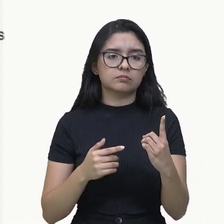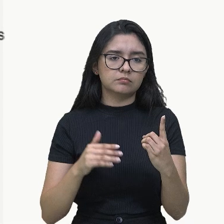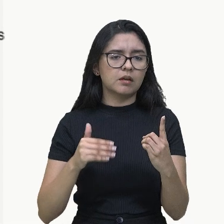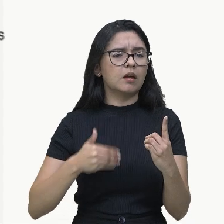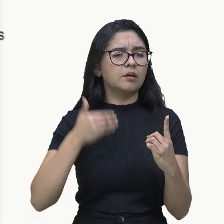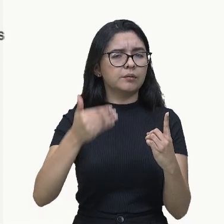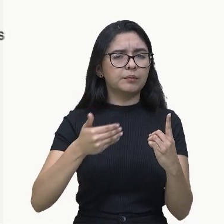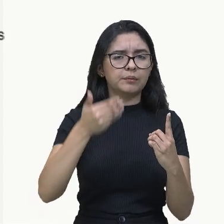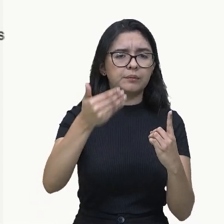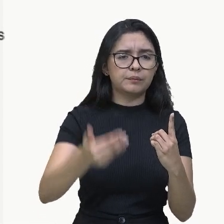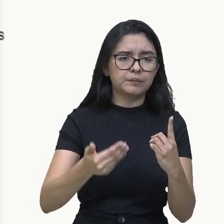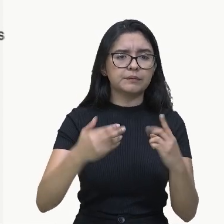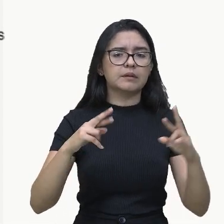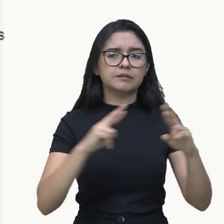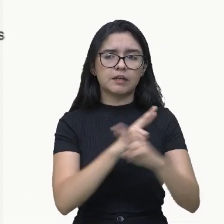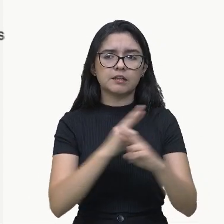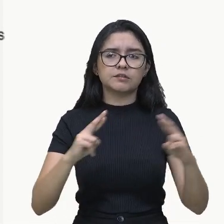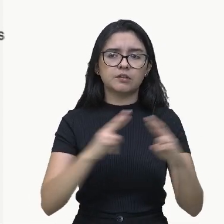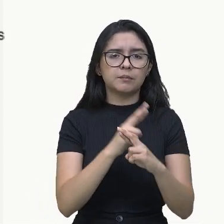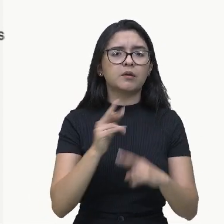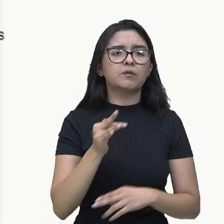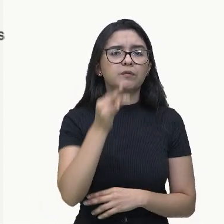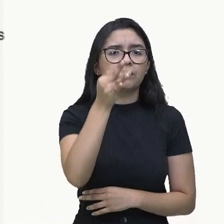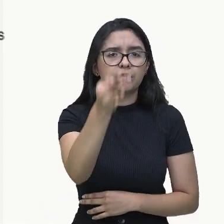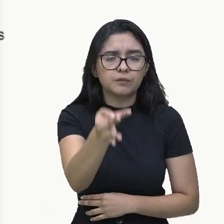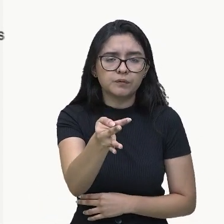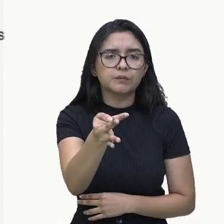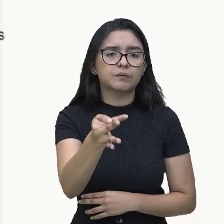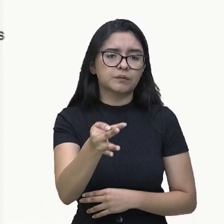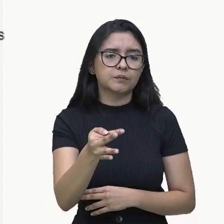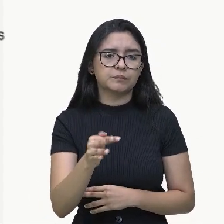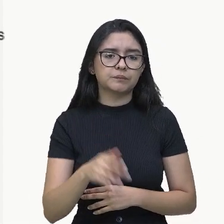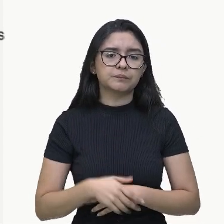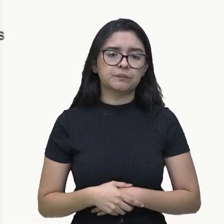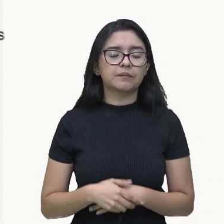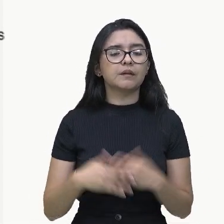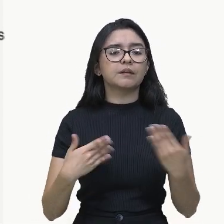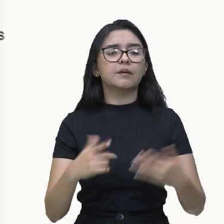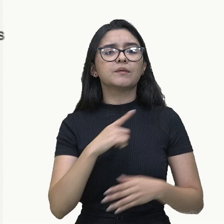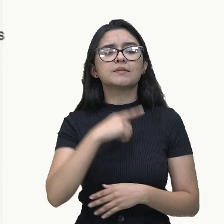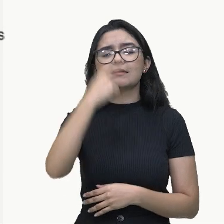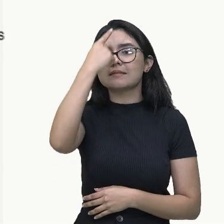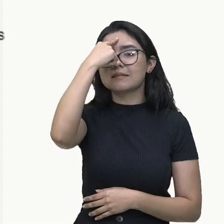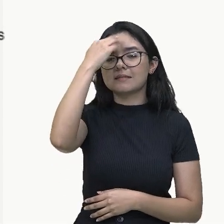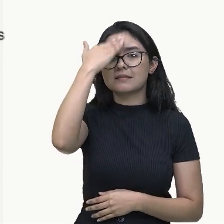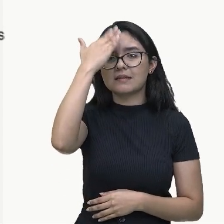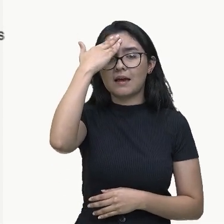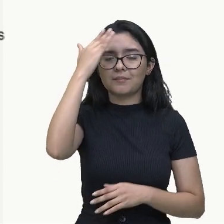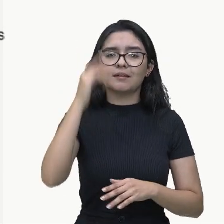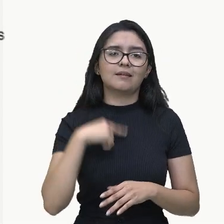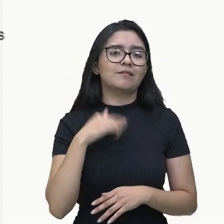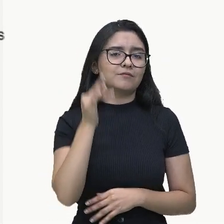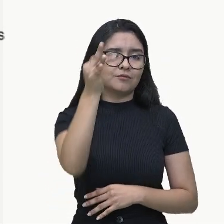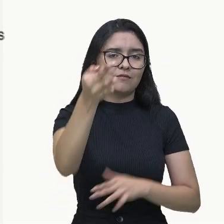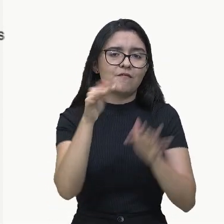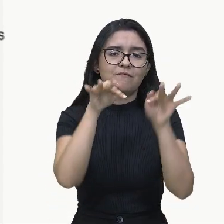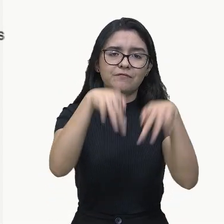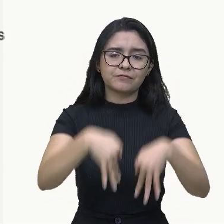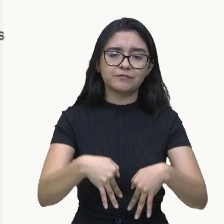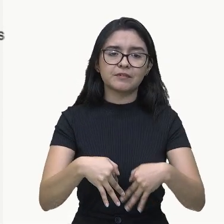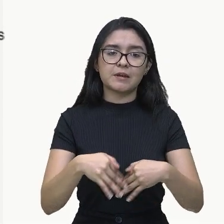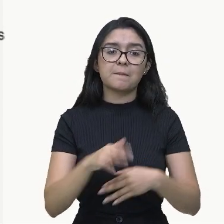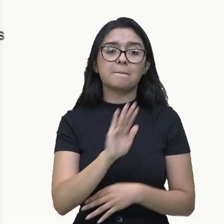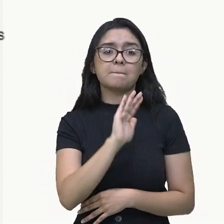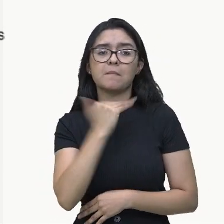avançar essa relação avançar Em algum momento a gente já tem a ideia de que ela terá um fim Olha só